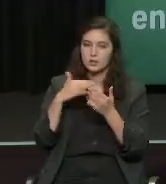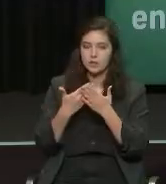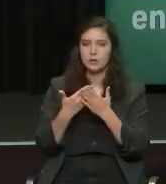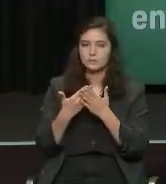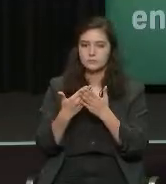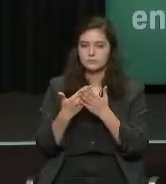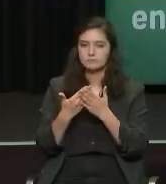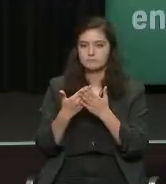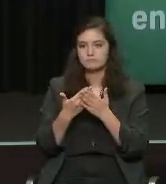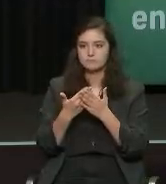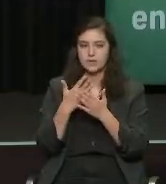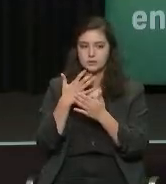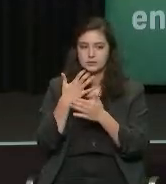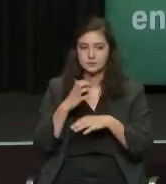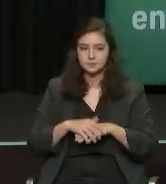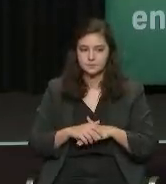people.